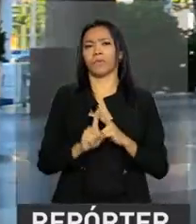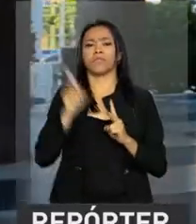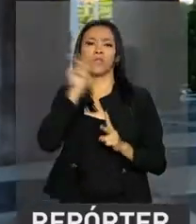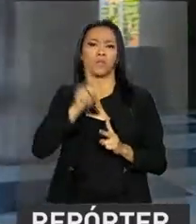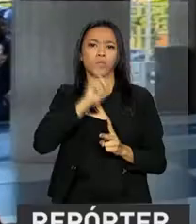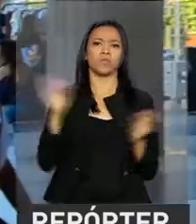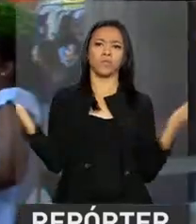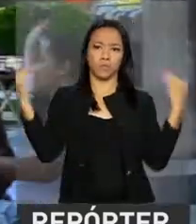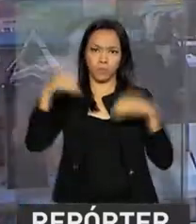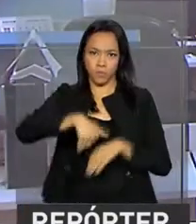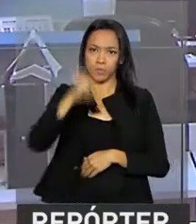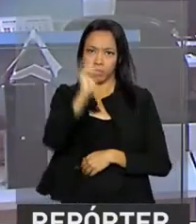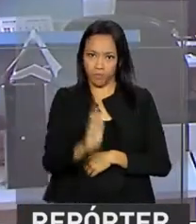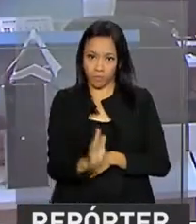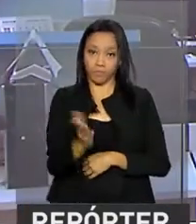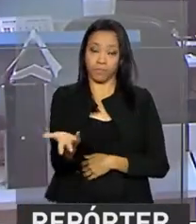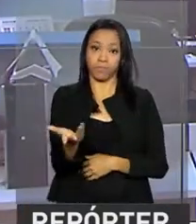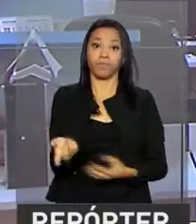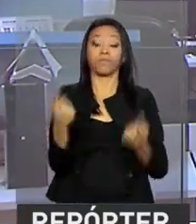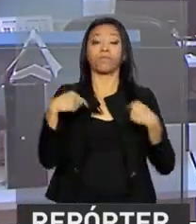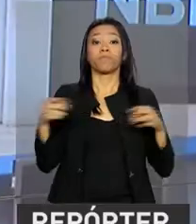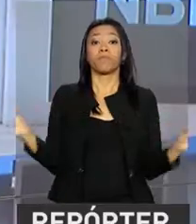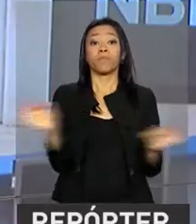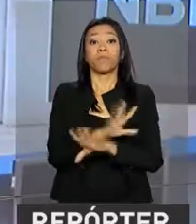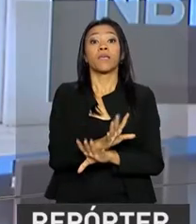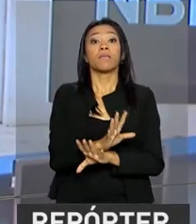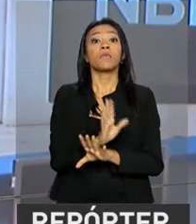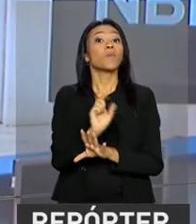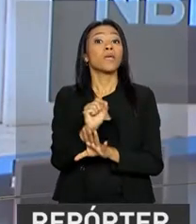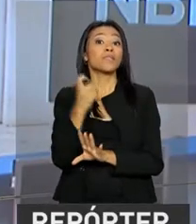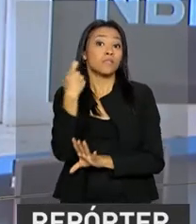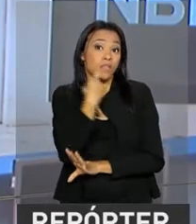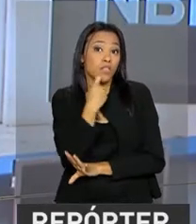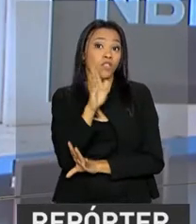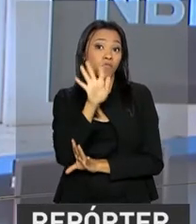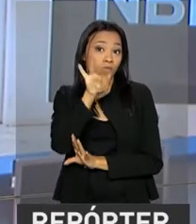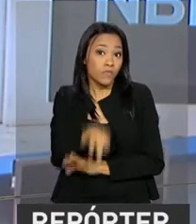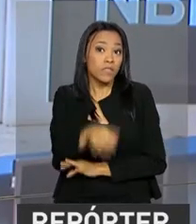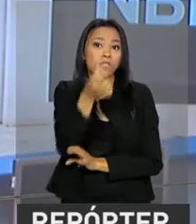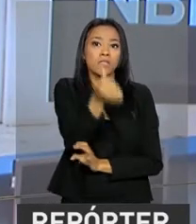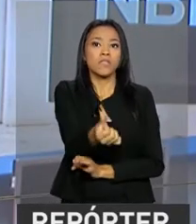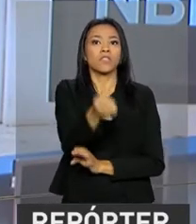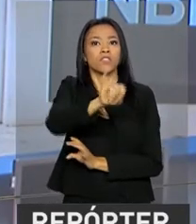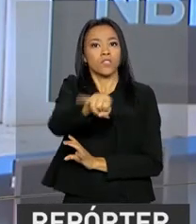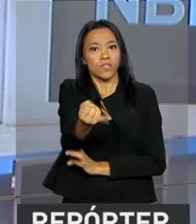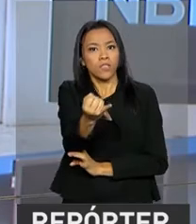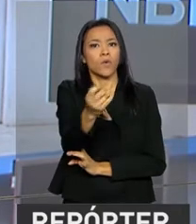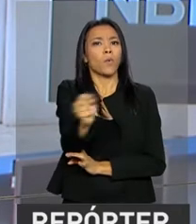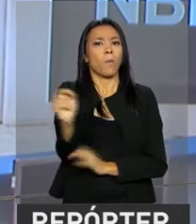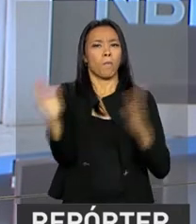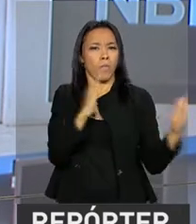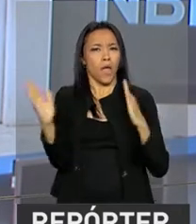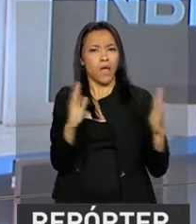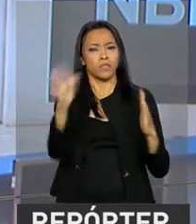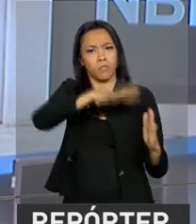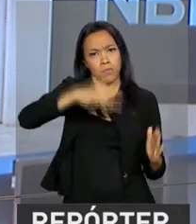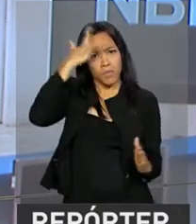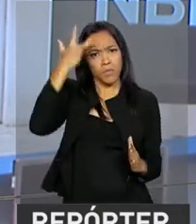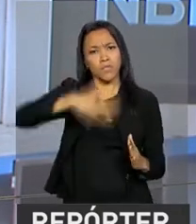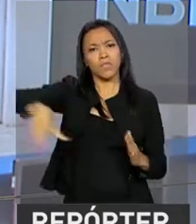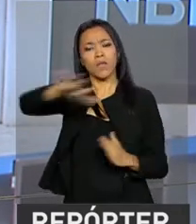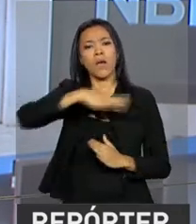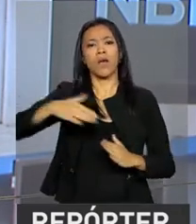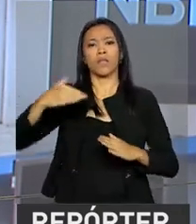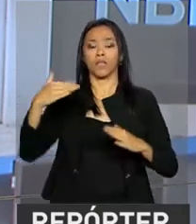seguida dos Estados Unidos. E termina na sexta-feira, 6 de janeiro, o prazo para que representantes do setor turístico